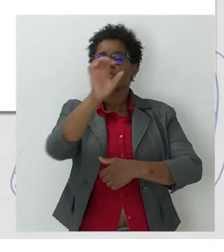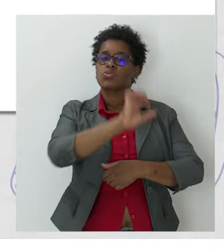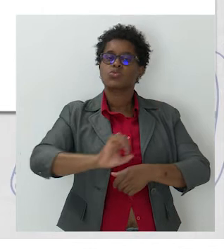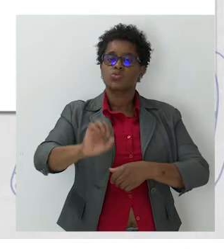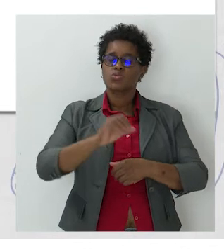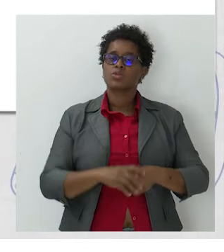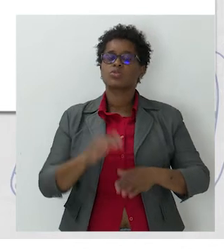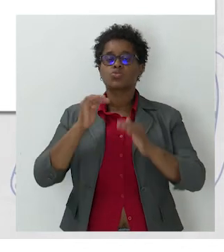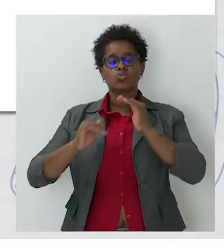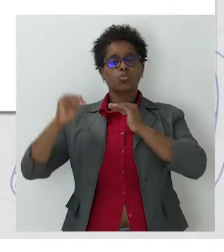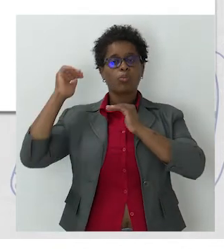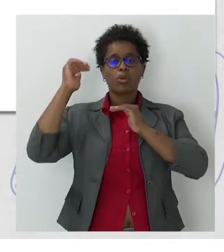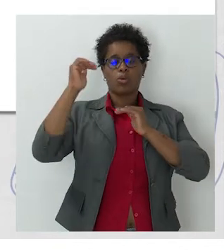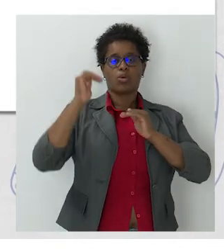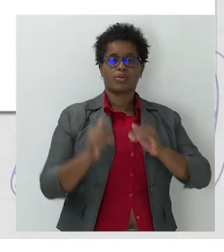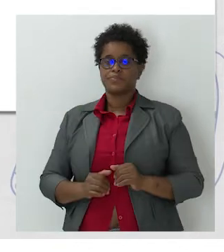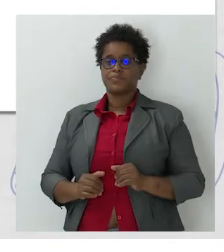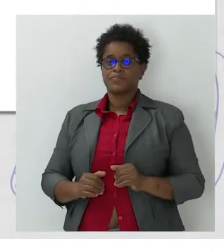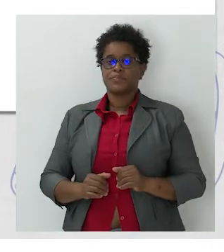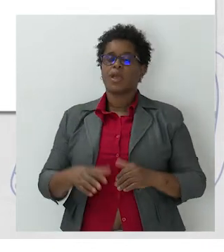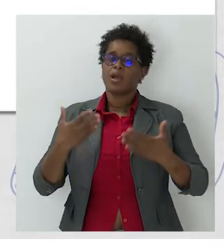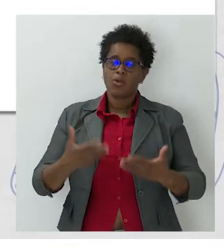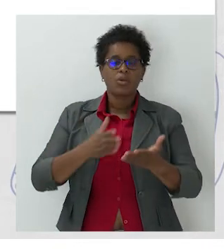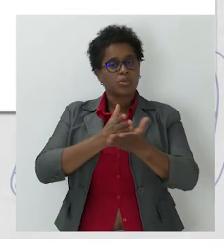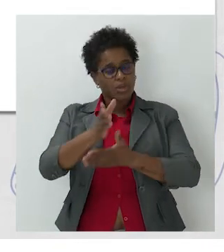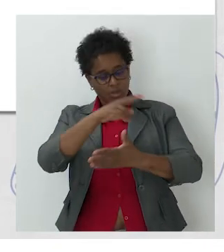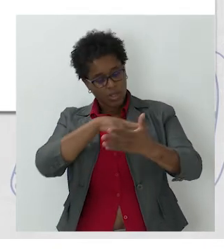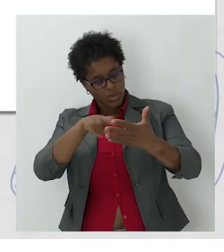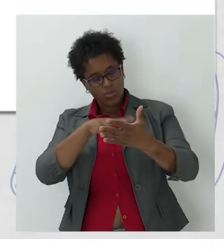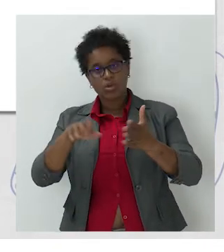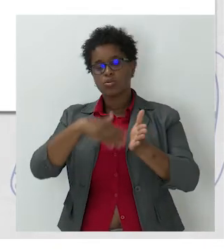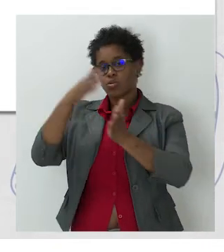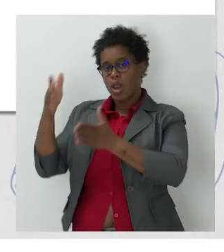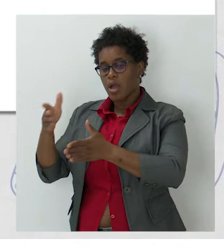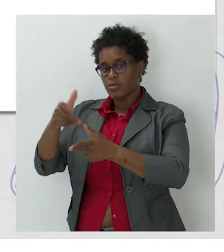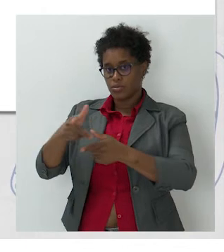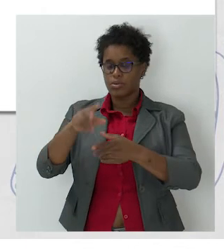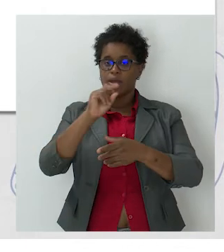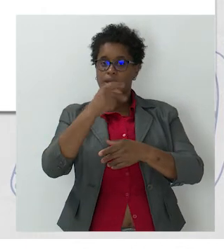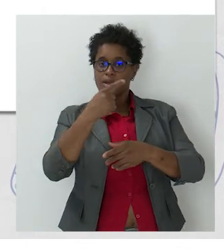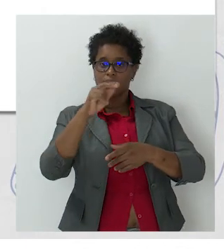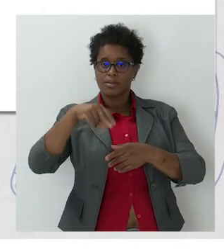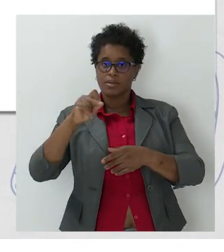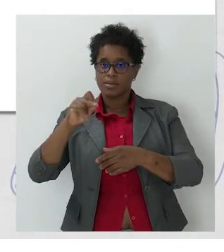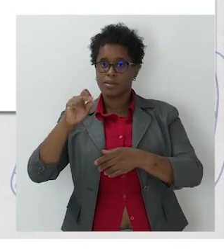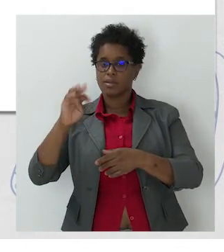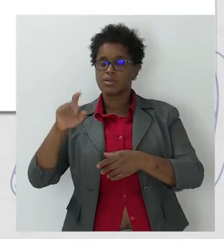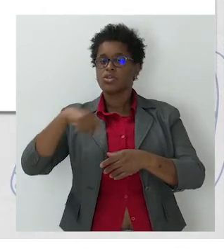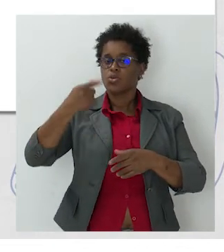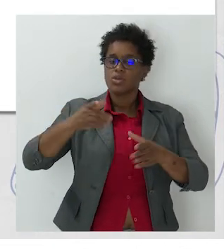de superioridade. Continuando a leitura do outro lado, Atenas e outras cidades